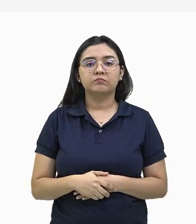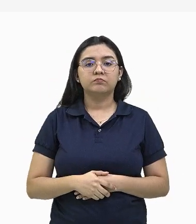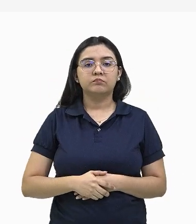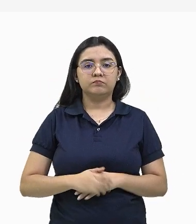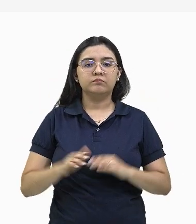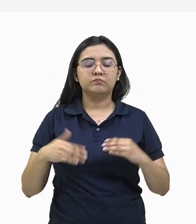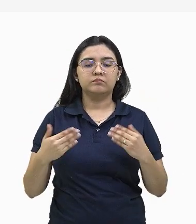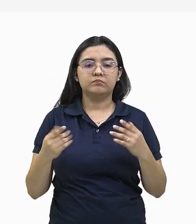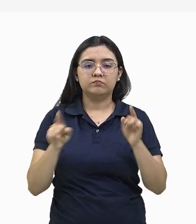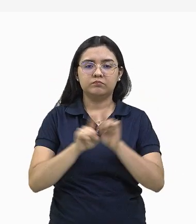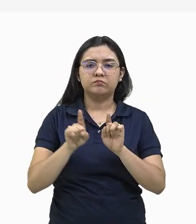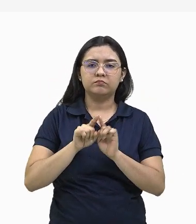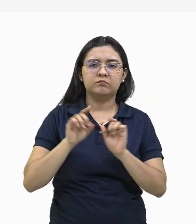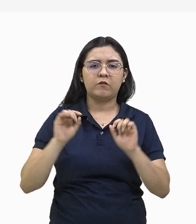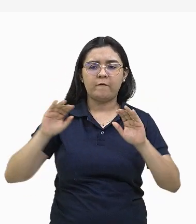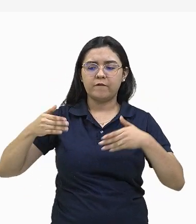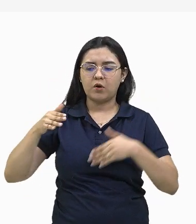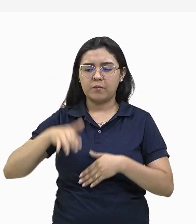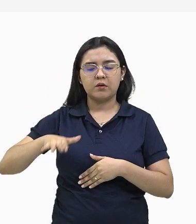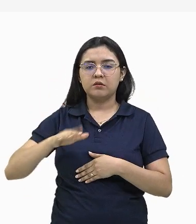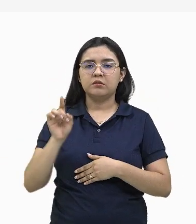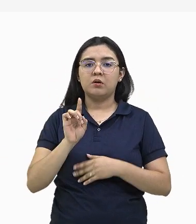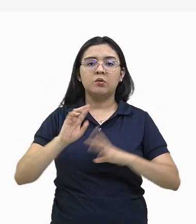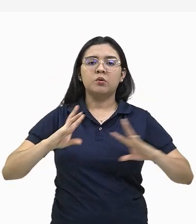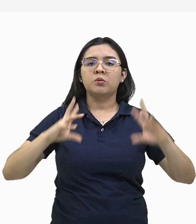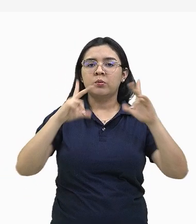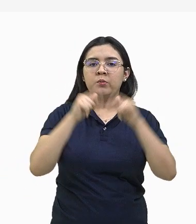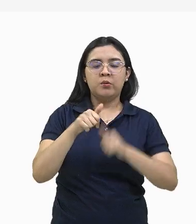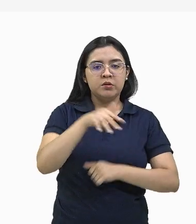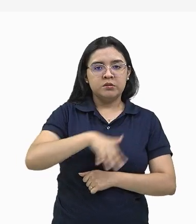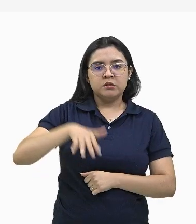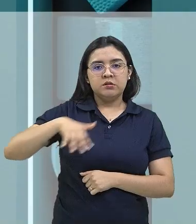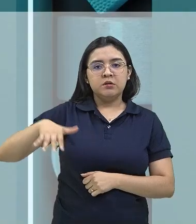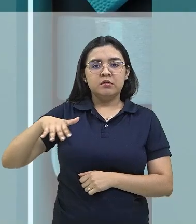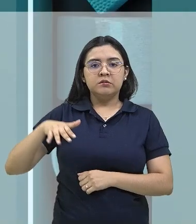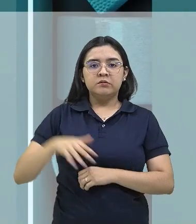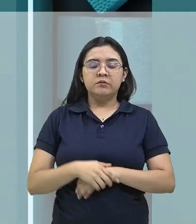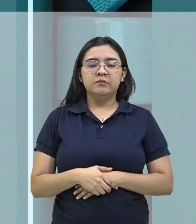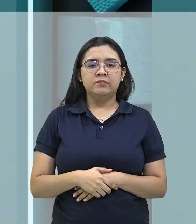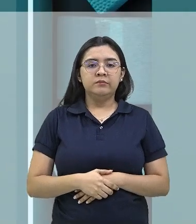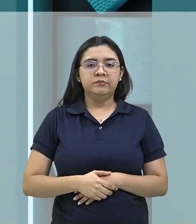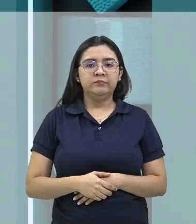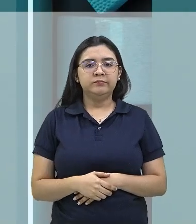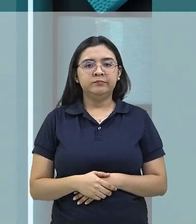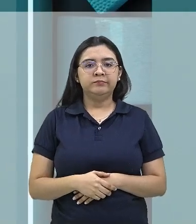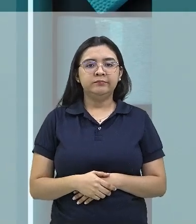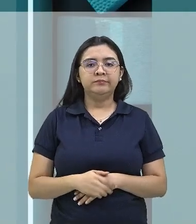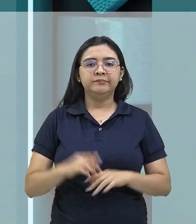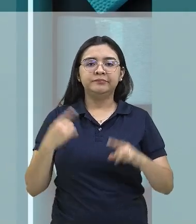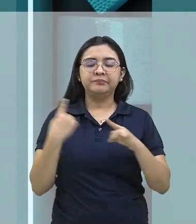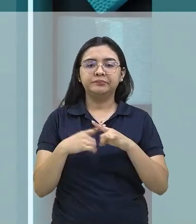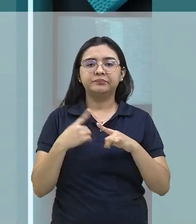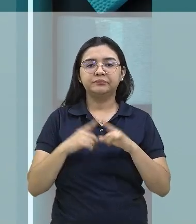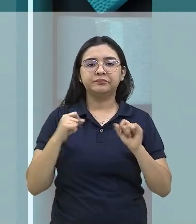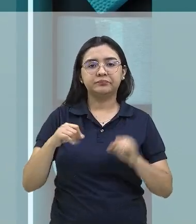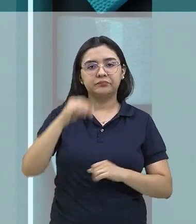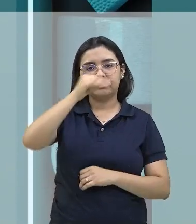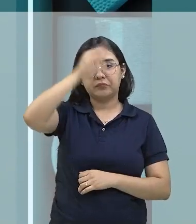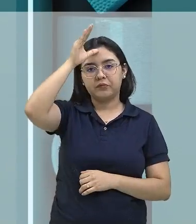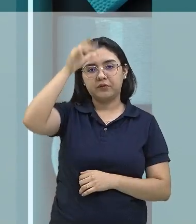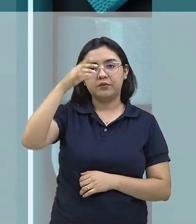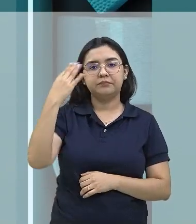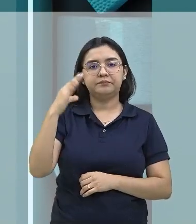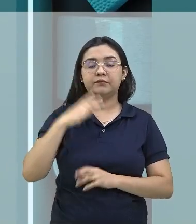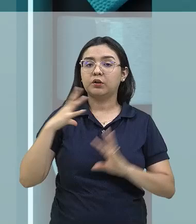Isso não só em uma área, mas em todas as áreas científicas. Porque o conhecimento científico ele está em todas